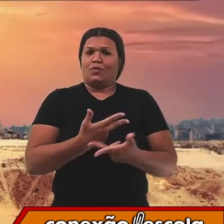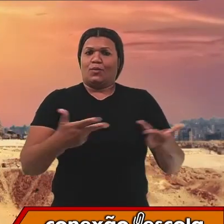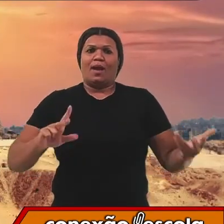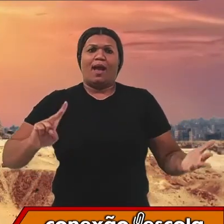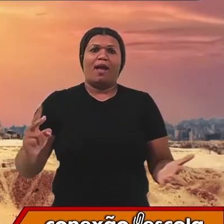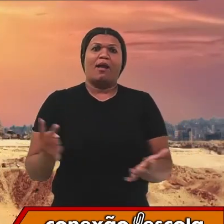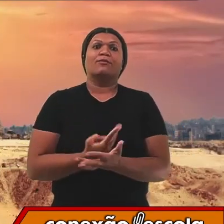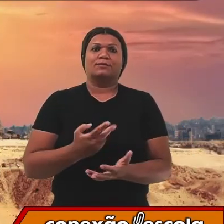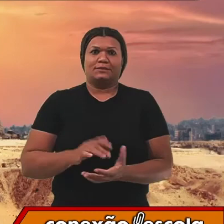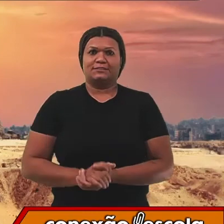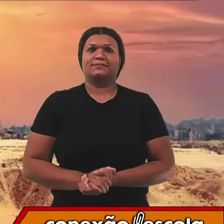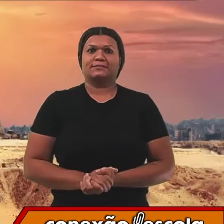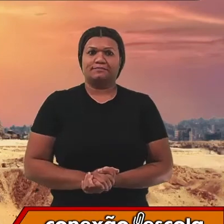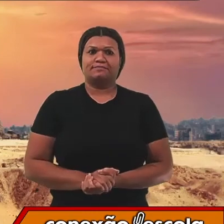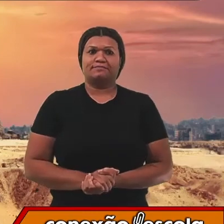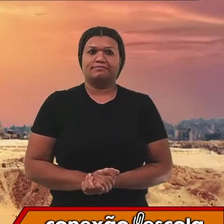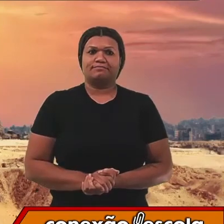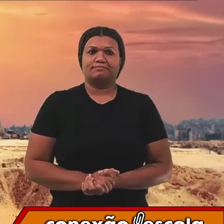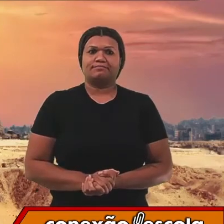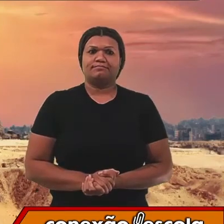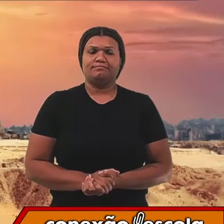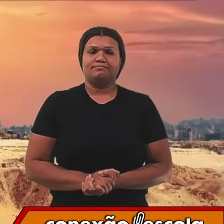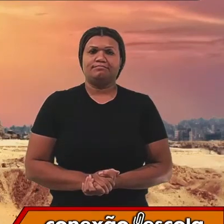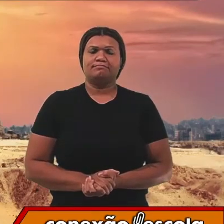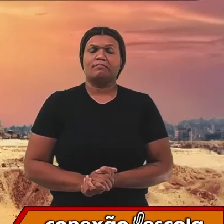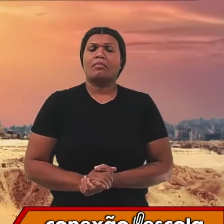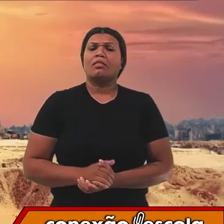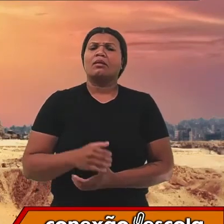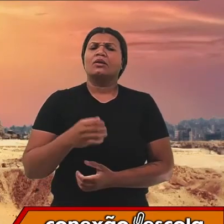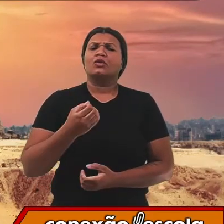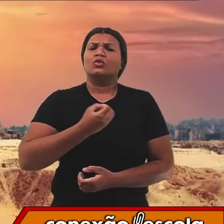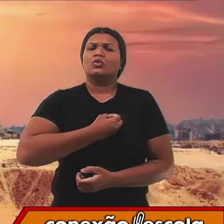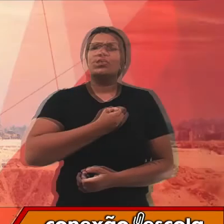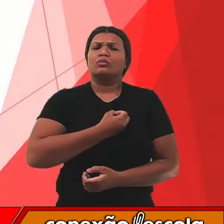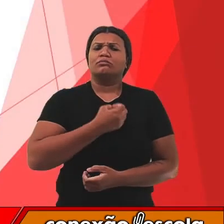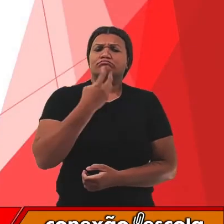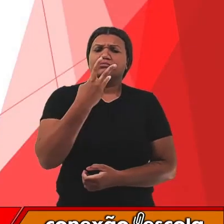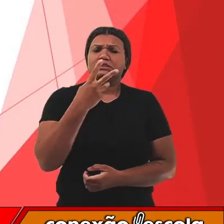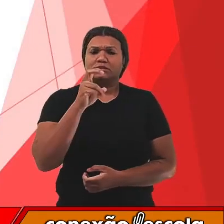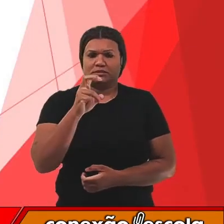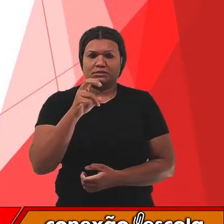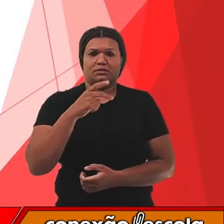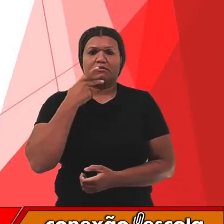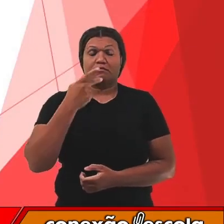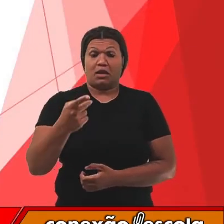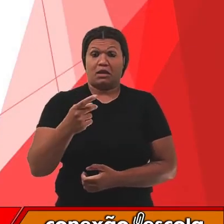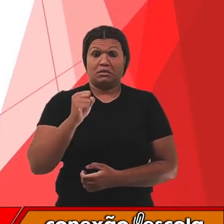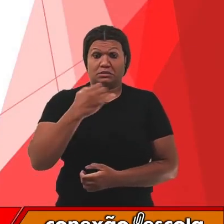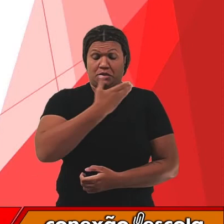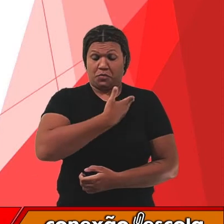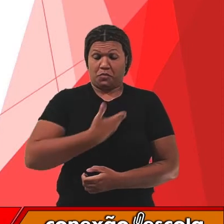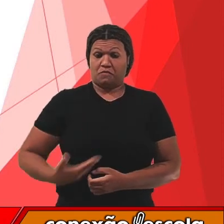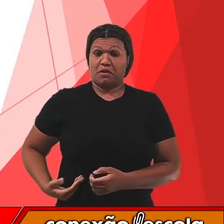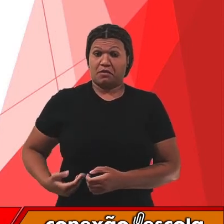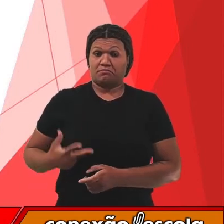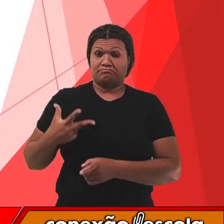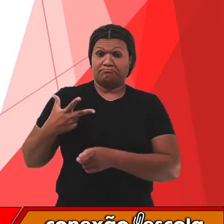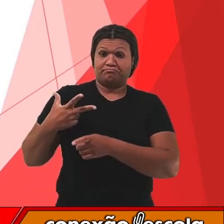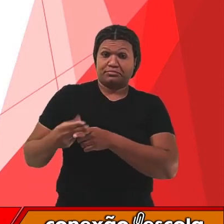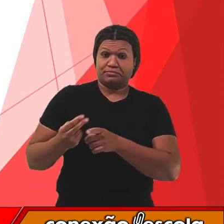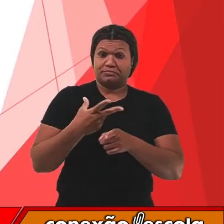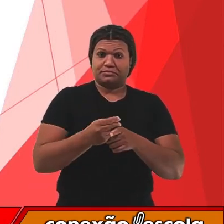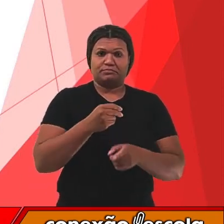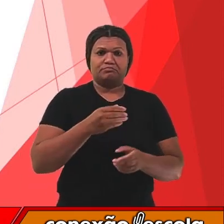aconteçam. No 35º ponto, quando o governo viola os direitos do povo, a revolta é